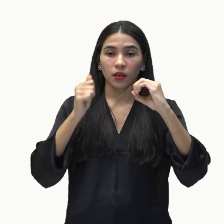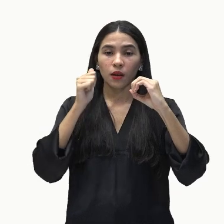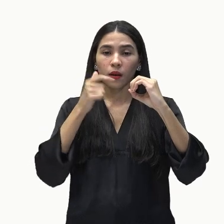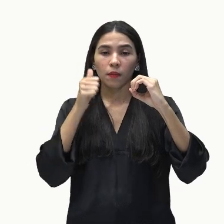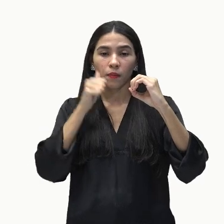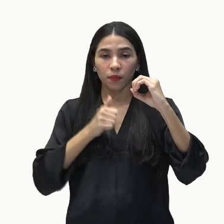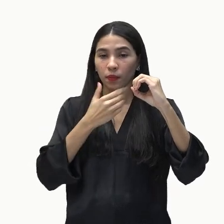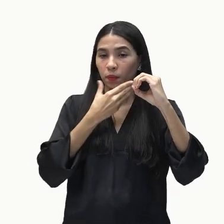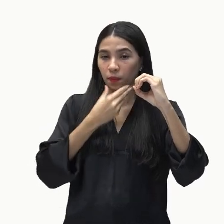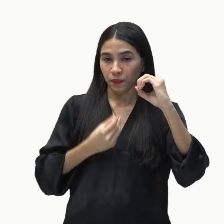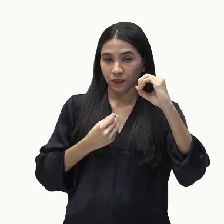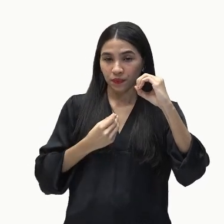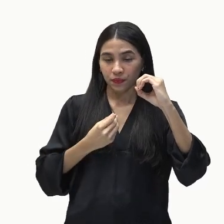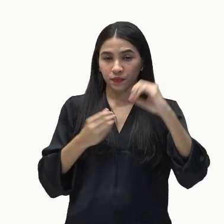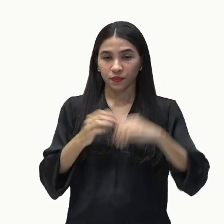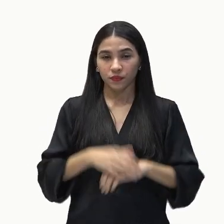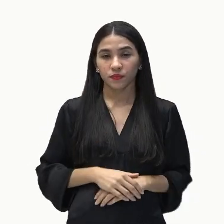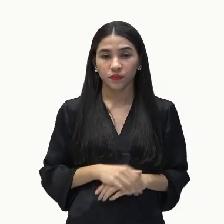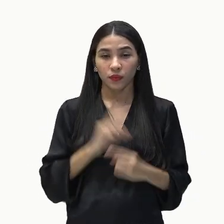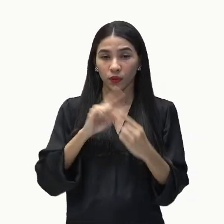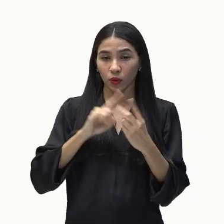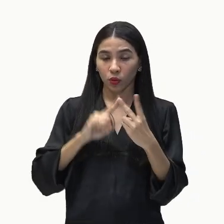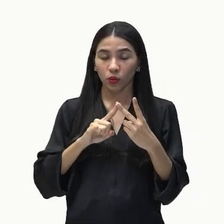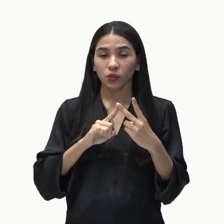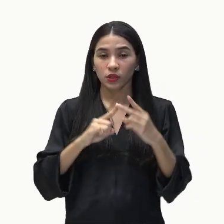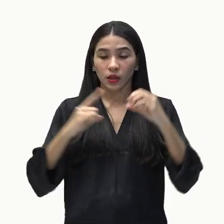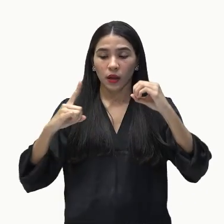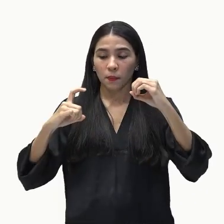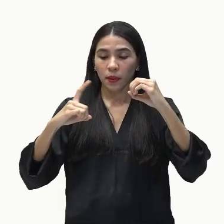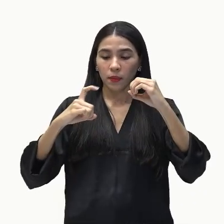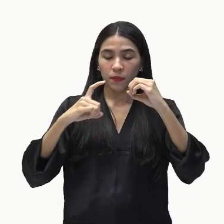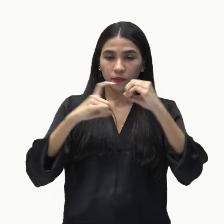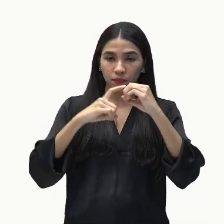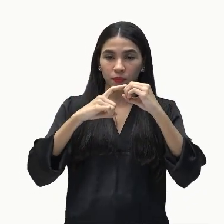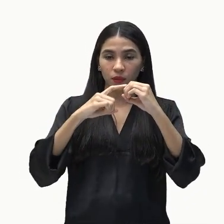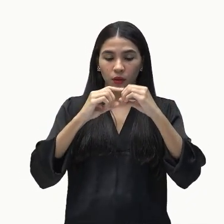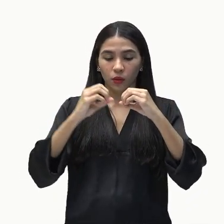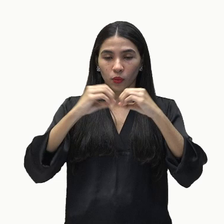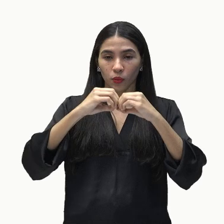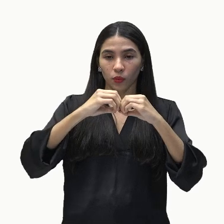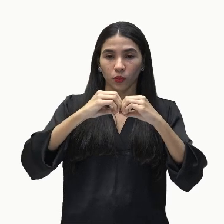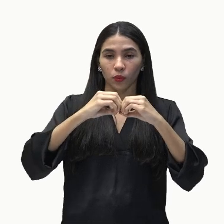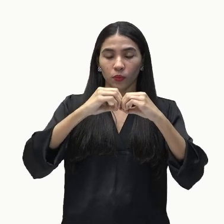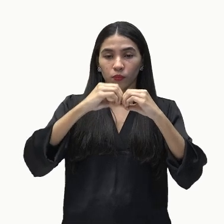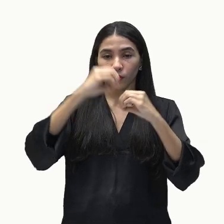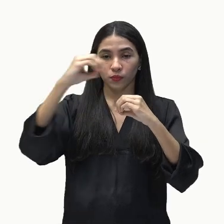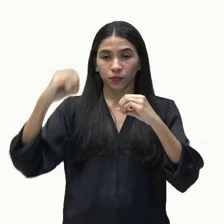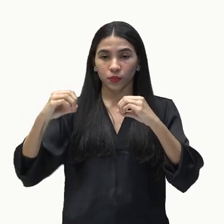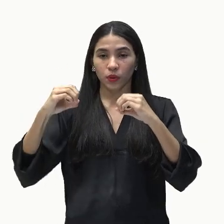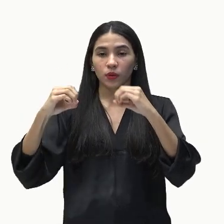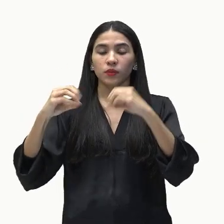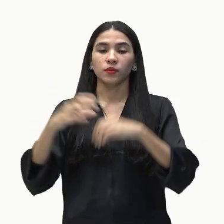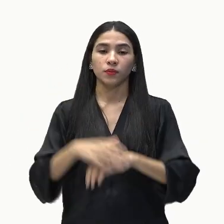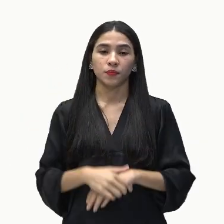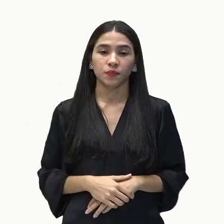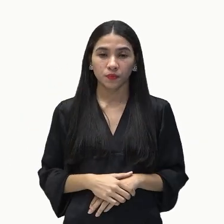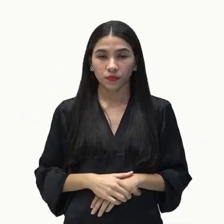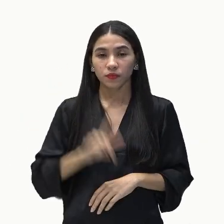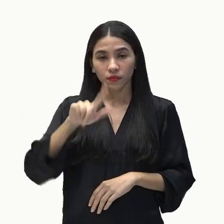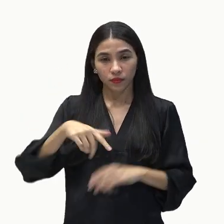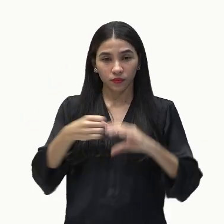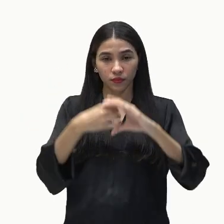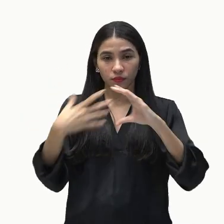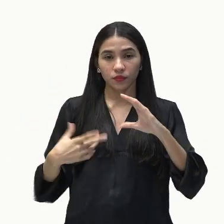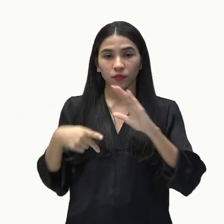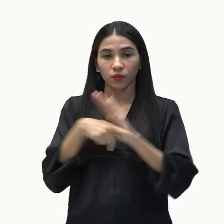gameta feminino. Esses dois gametas vão se unir para formar um terceiro indivíduo. Essa é a